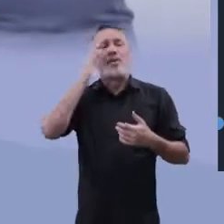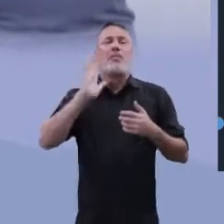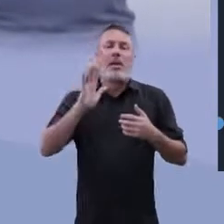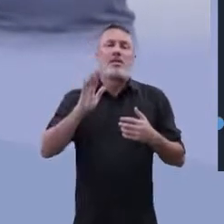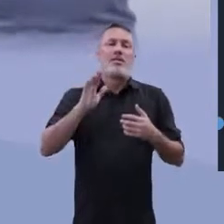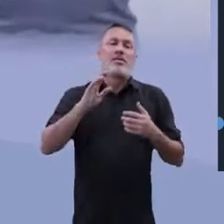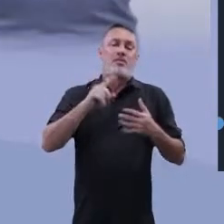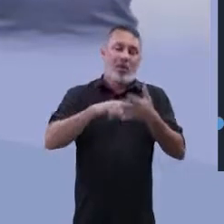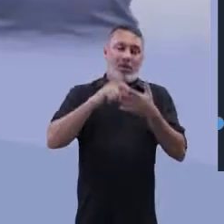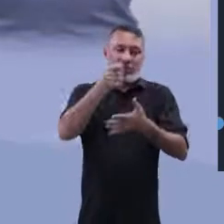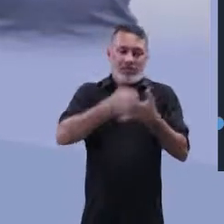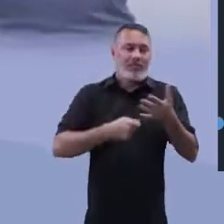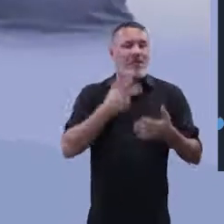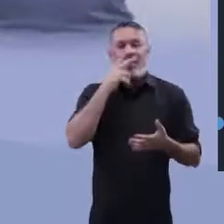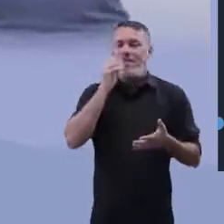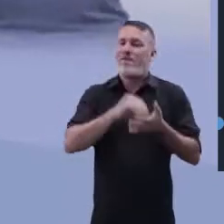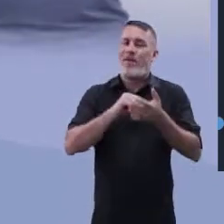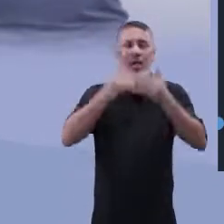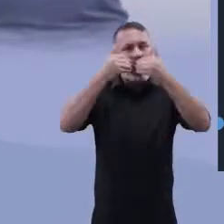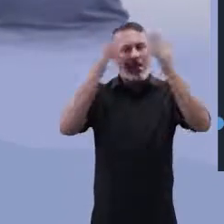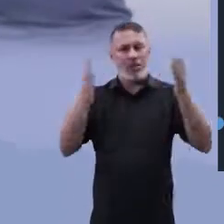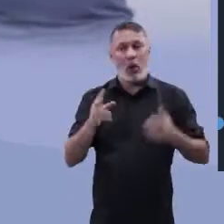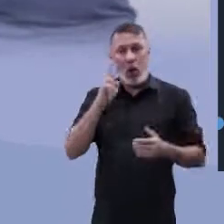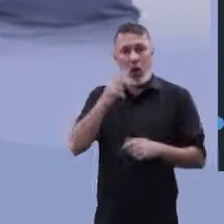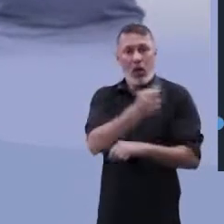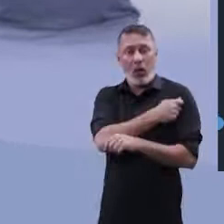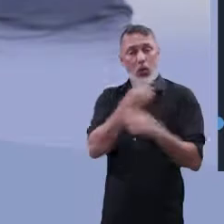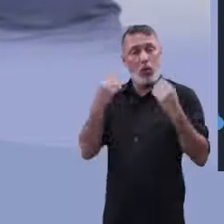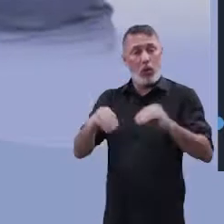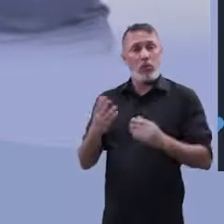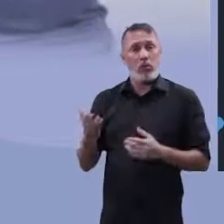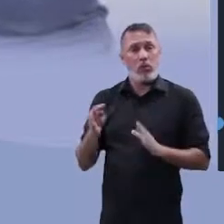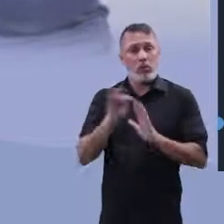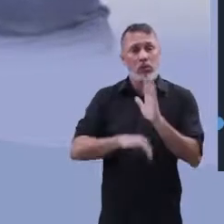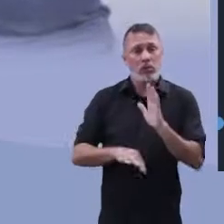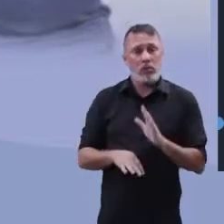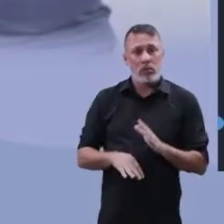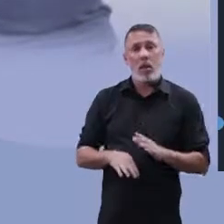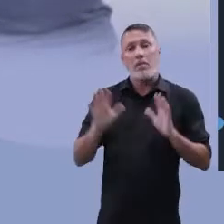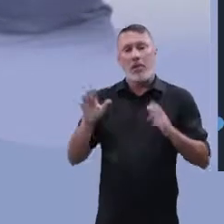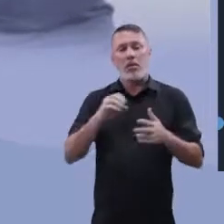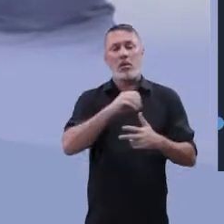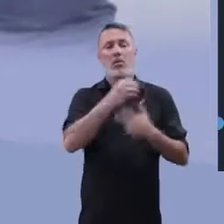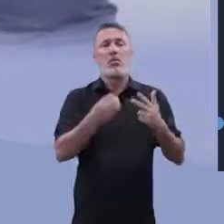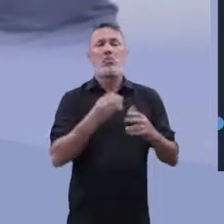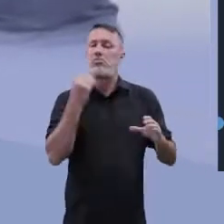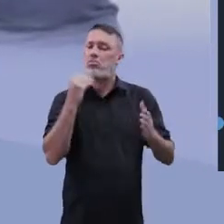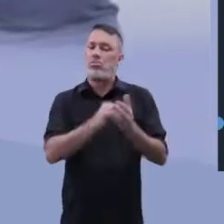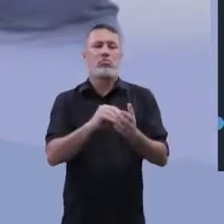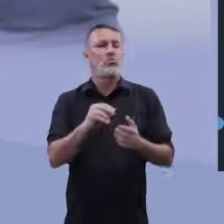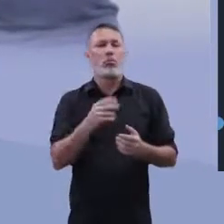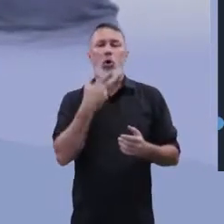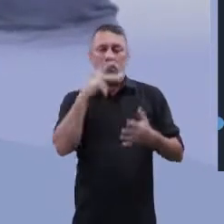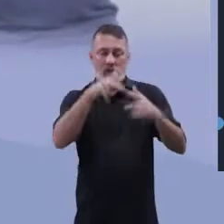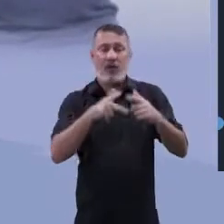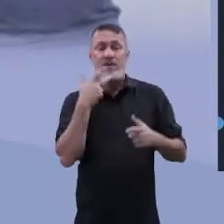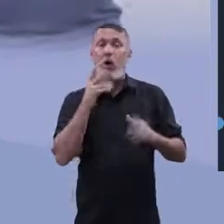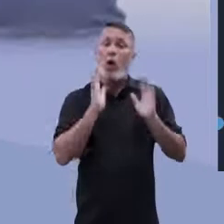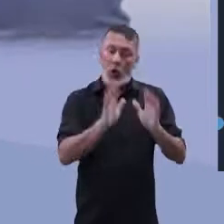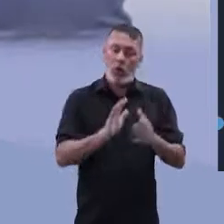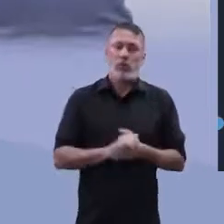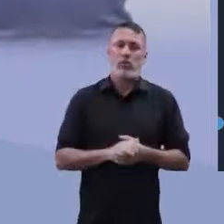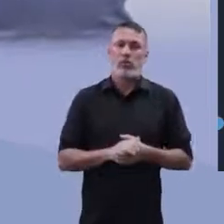leva a ter uma visão um pouco ampla do mundo. Olha que o aluno colocou isso naquele texto. Mas olha o que o INEP fala para o